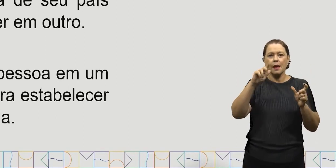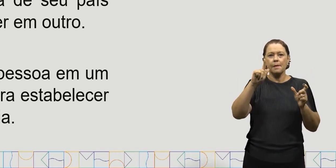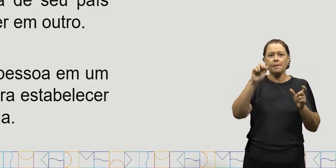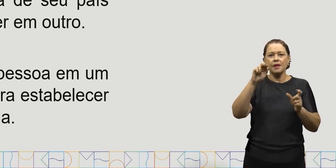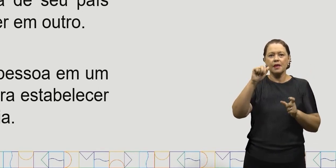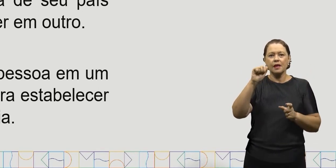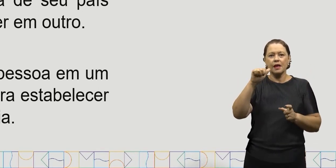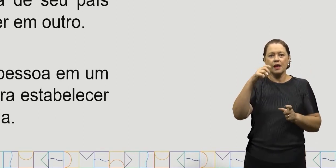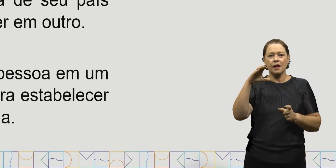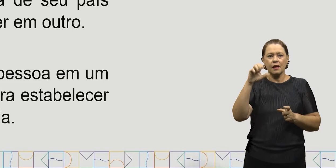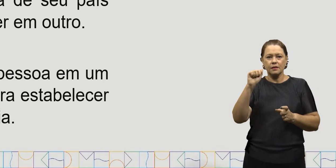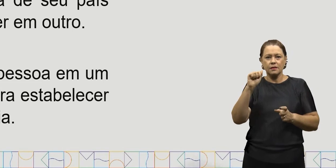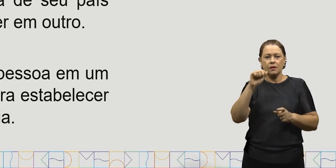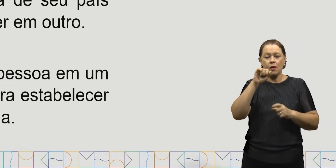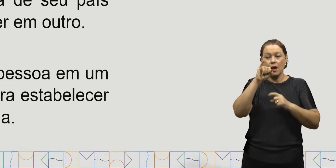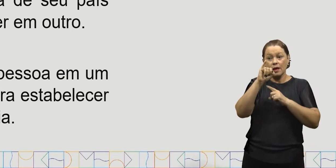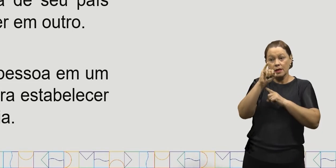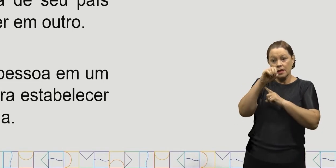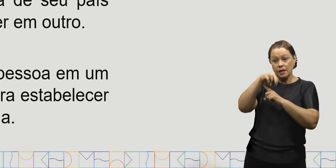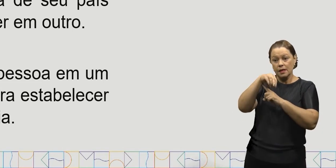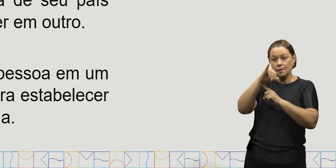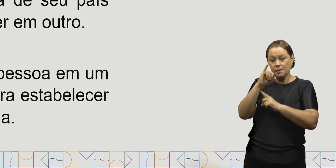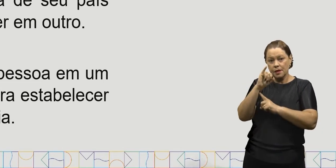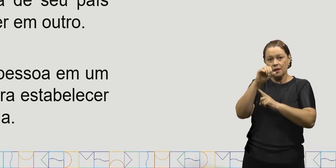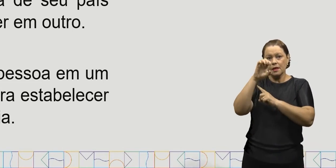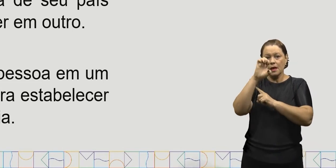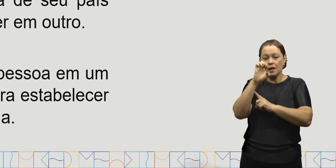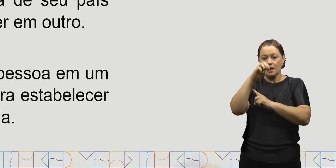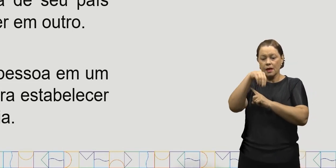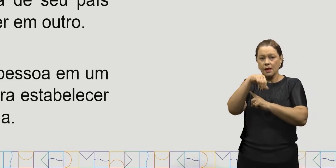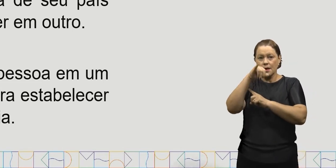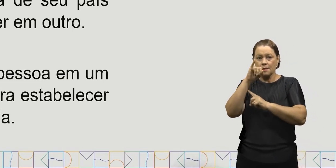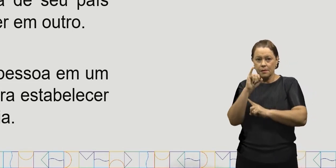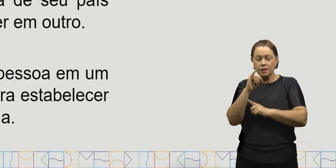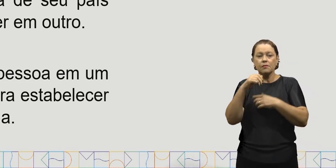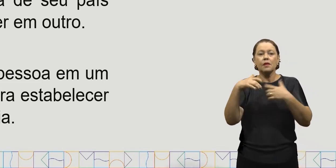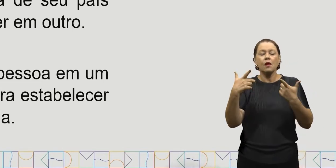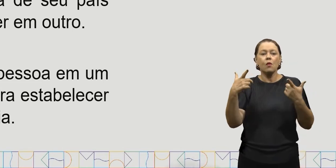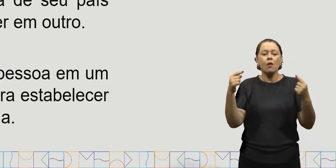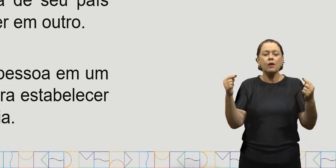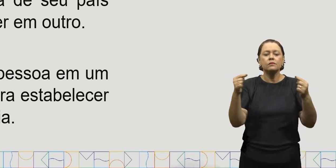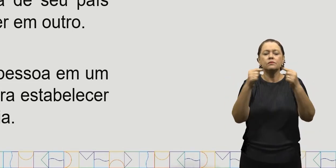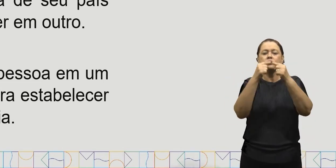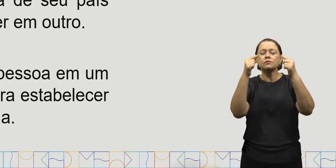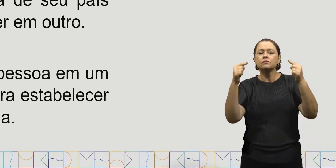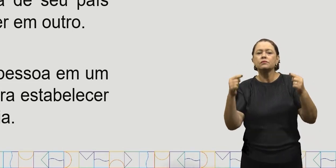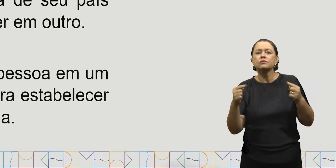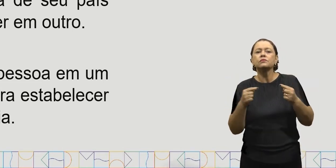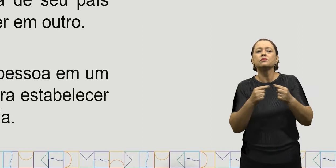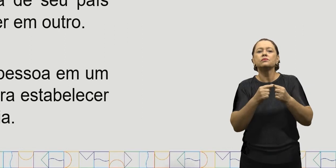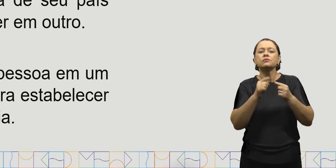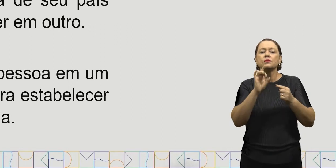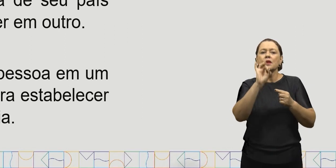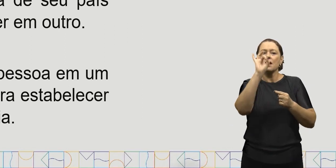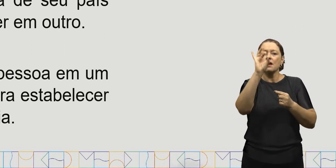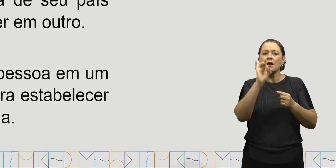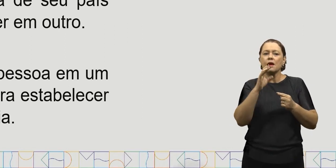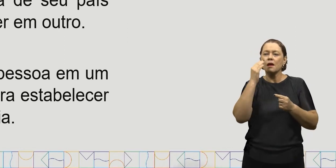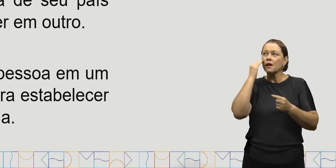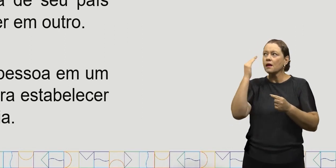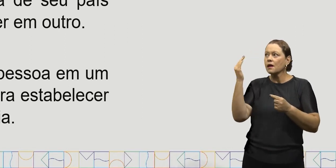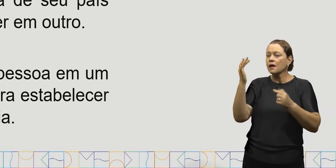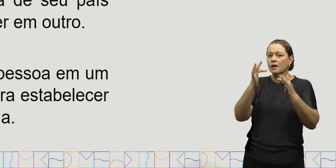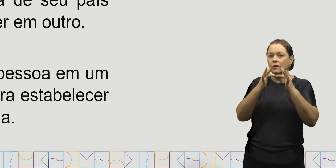a imigração e a emigração. Indique os termos corretos referente a cada definição